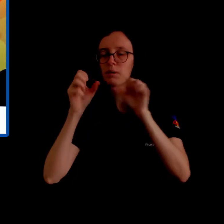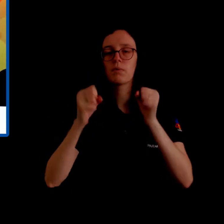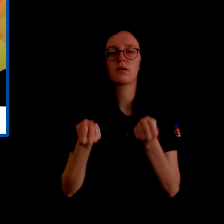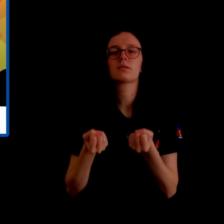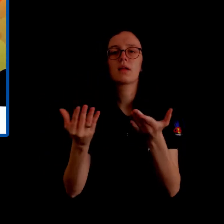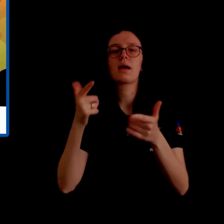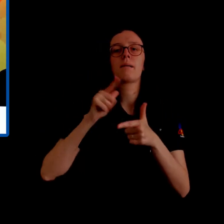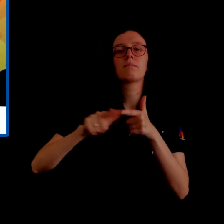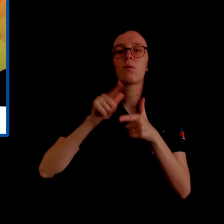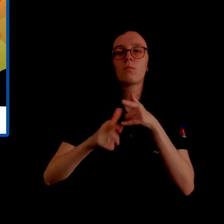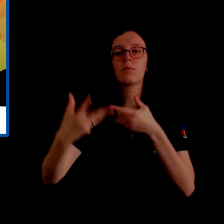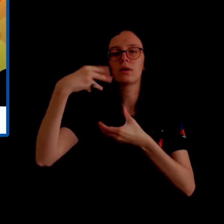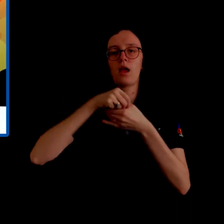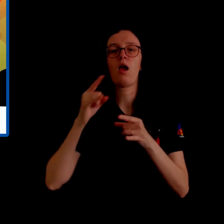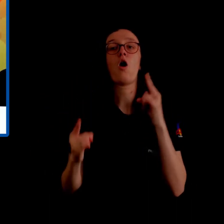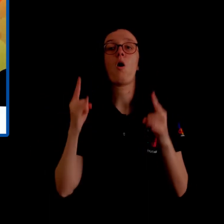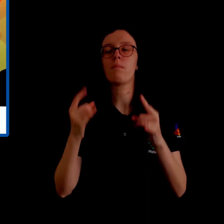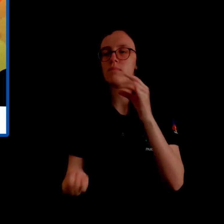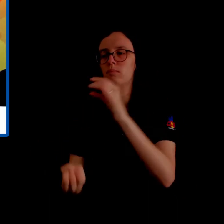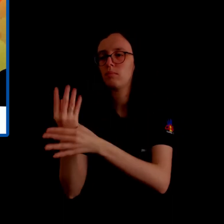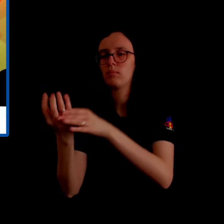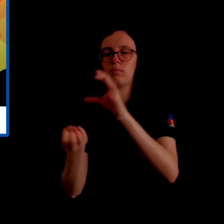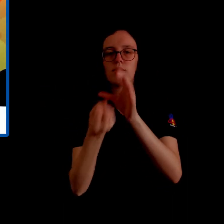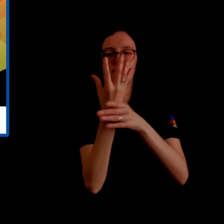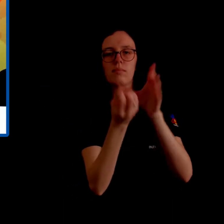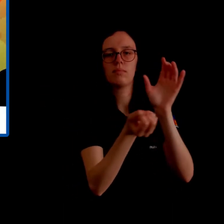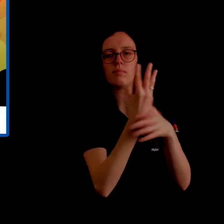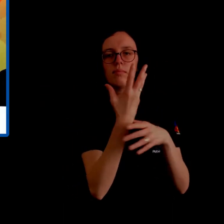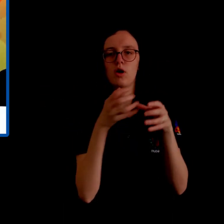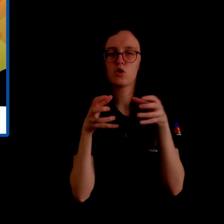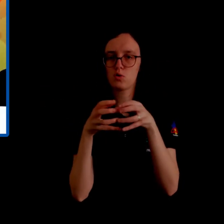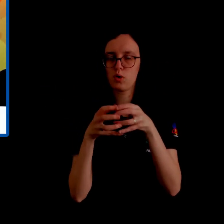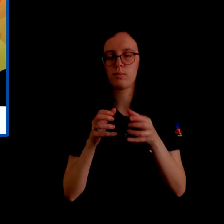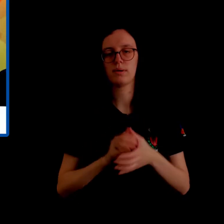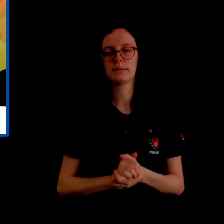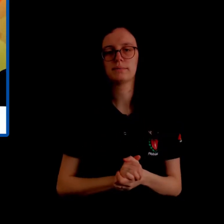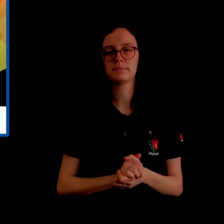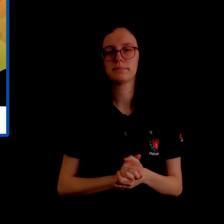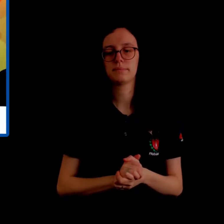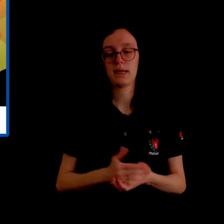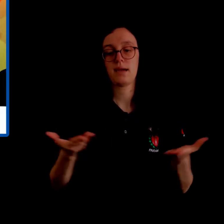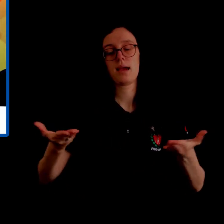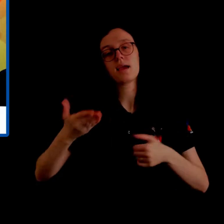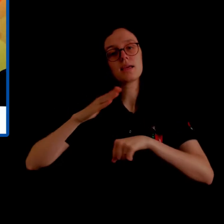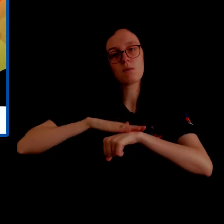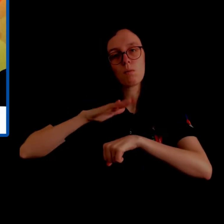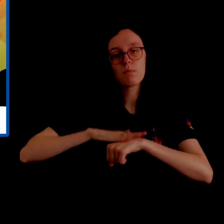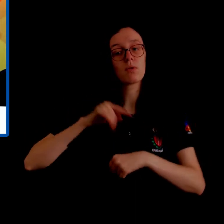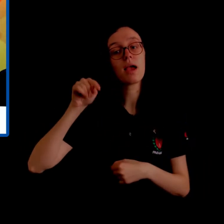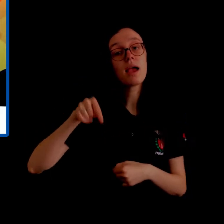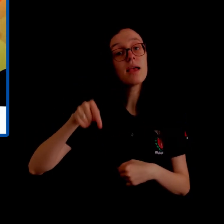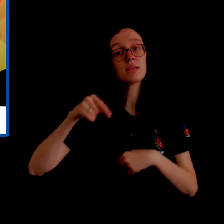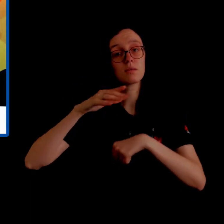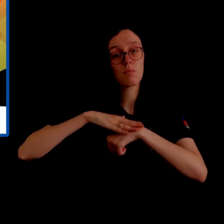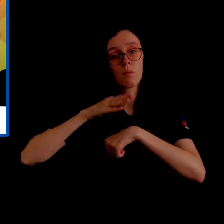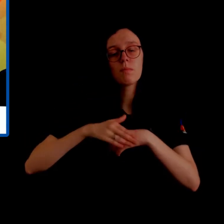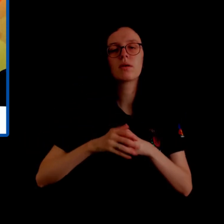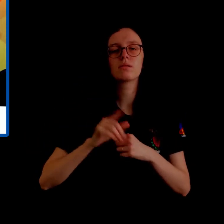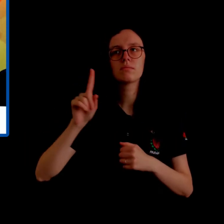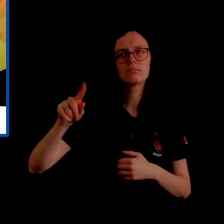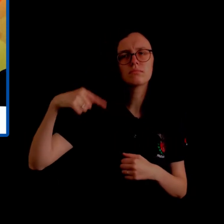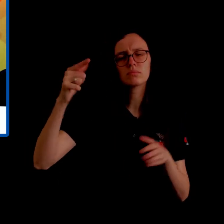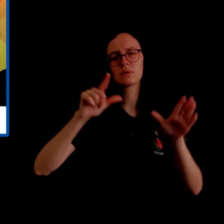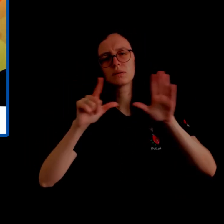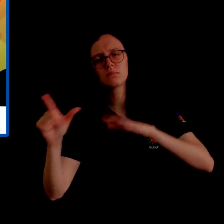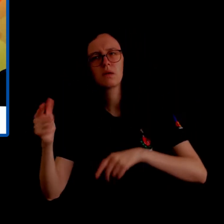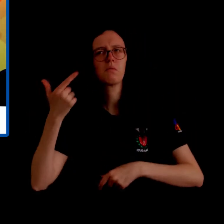problema dentro dos robôs que criam essas turmas, tá? Então, nesse momento, na próxima semana,